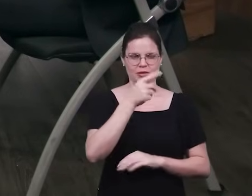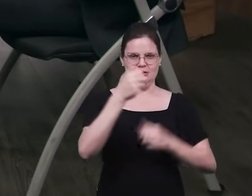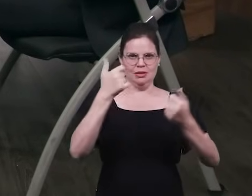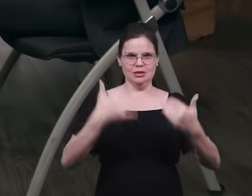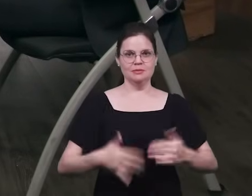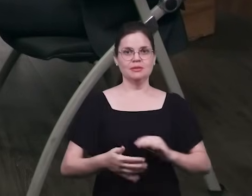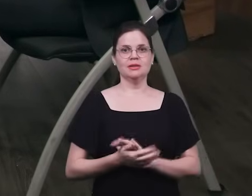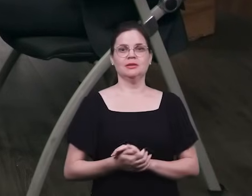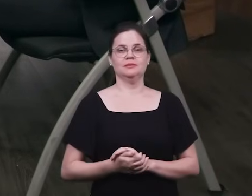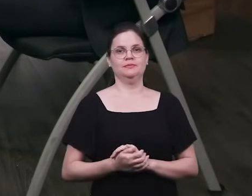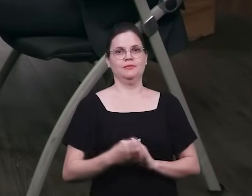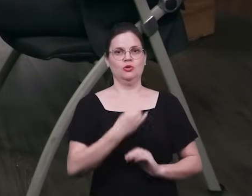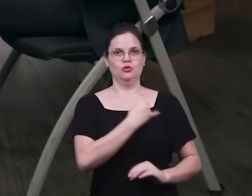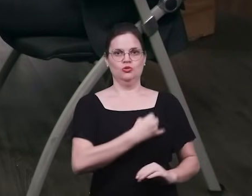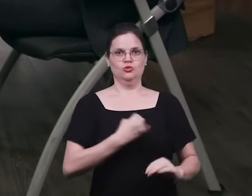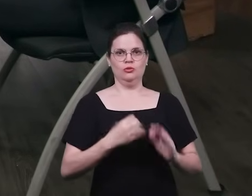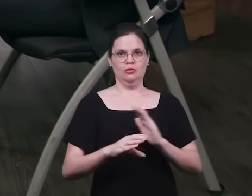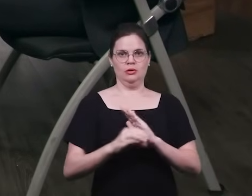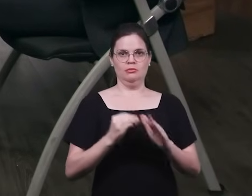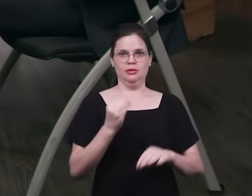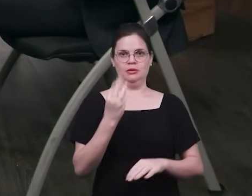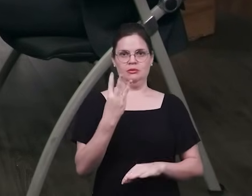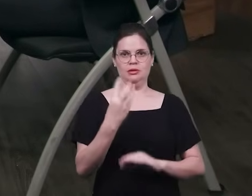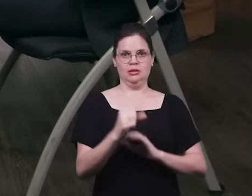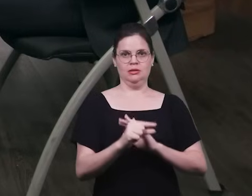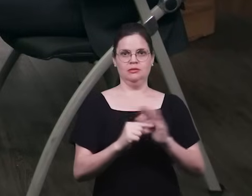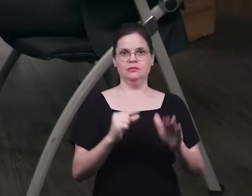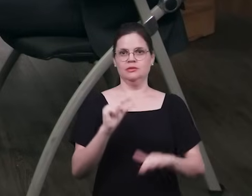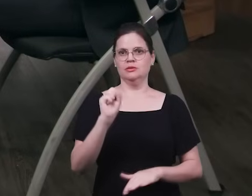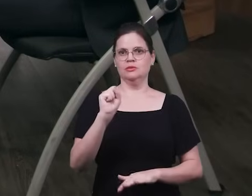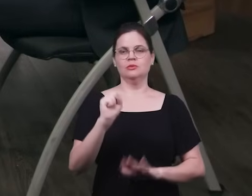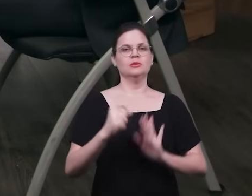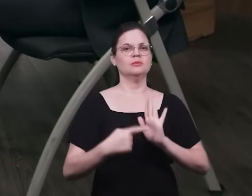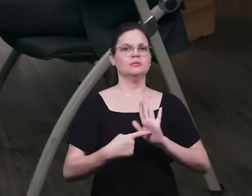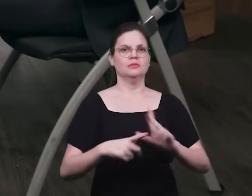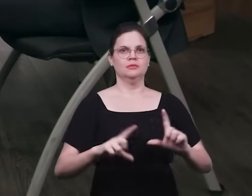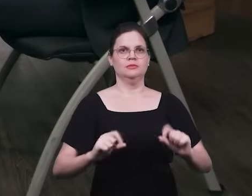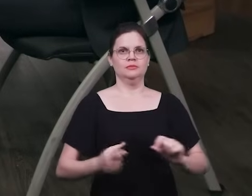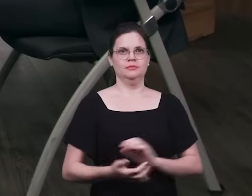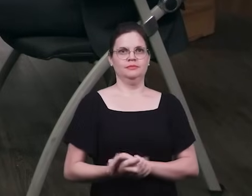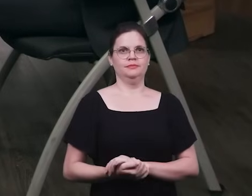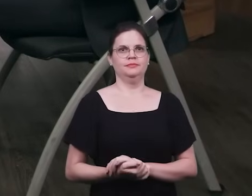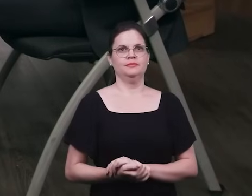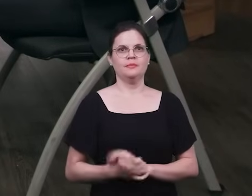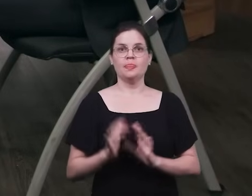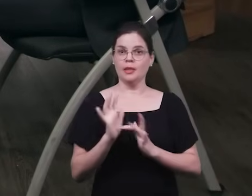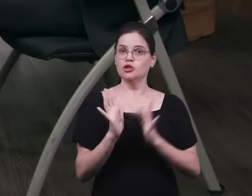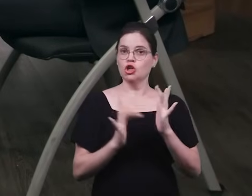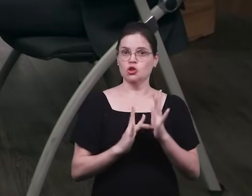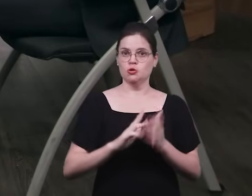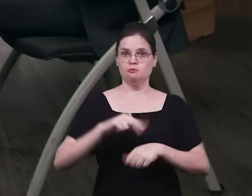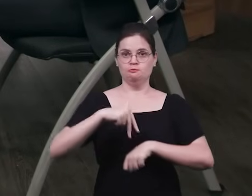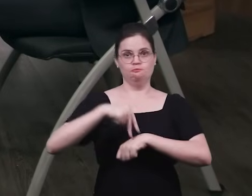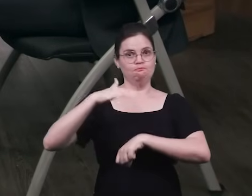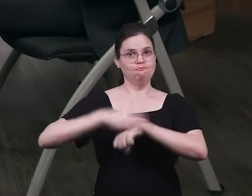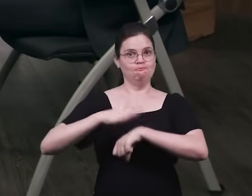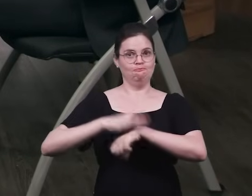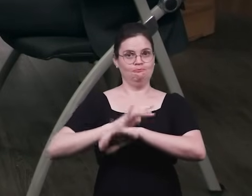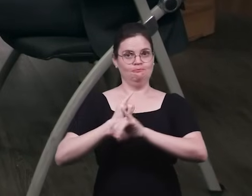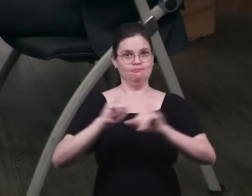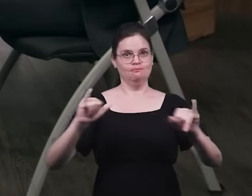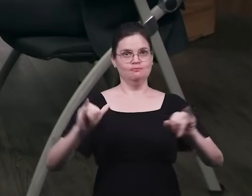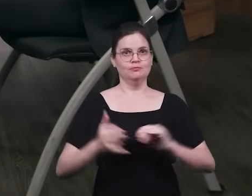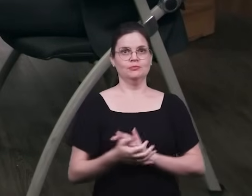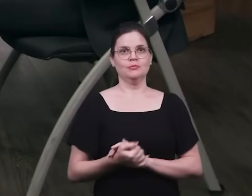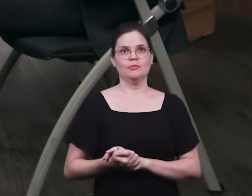João 3:8 fala essas palavras foram ditas pelo Senhor Jesus